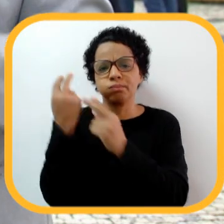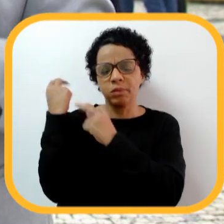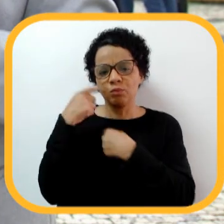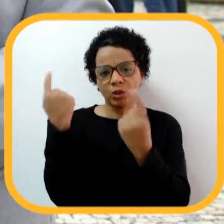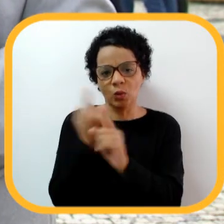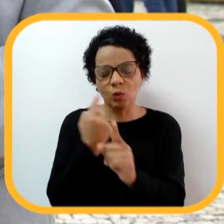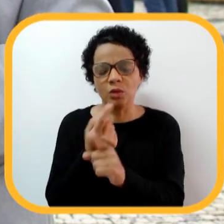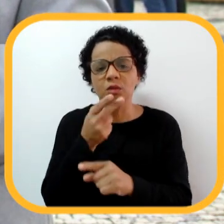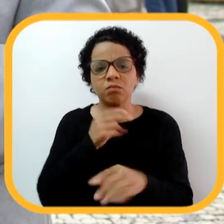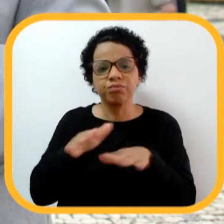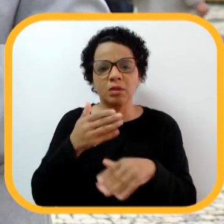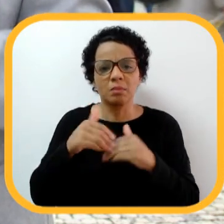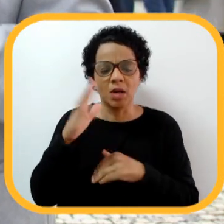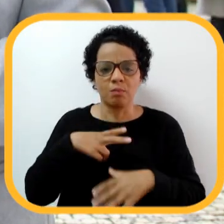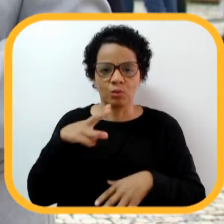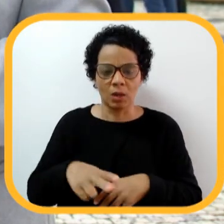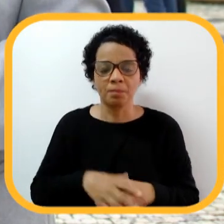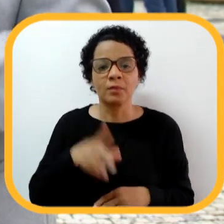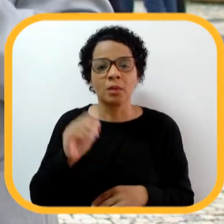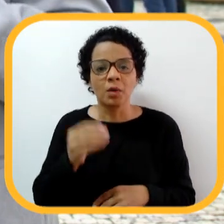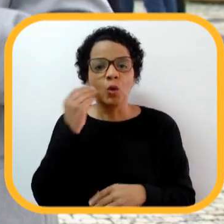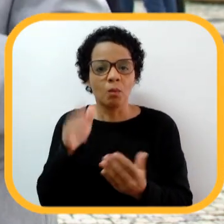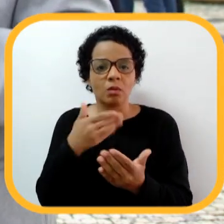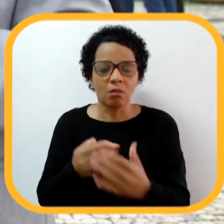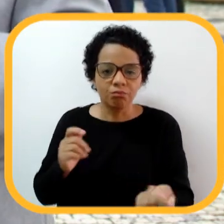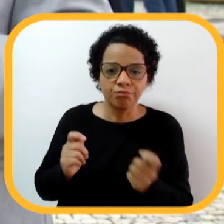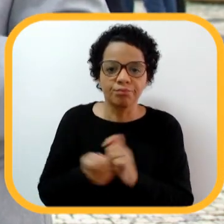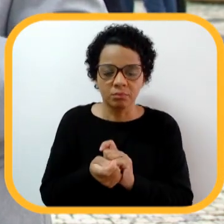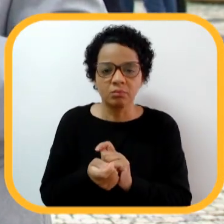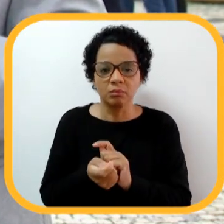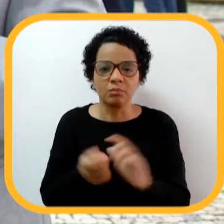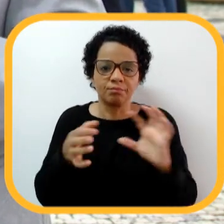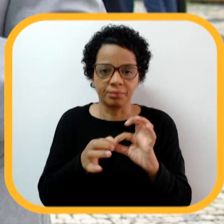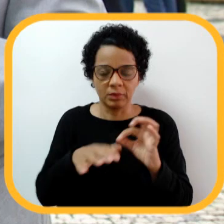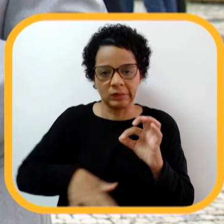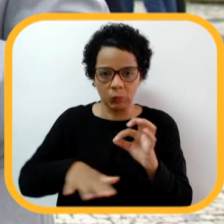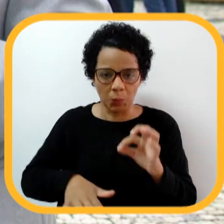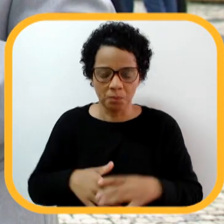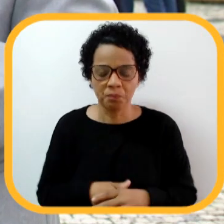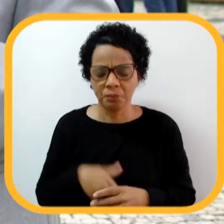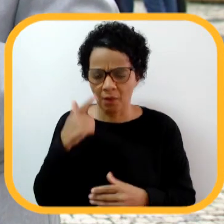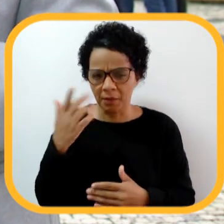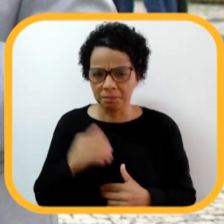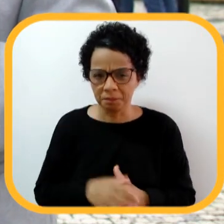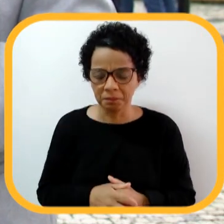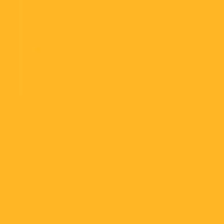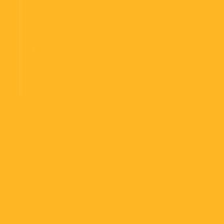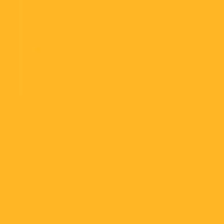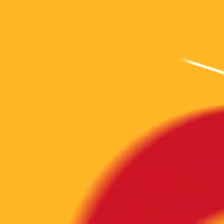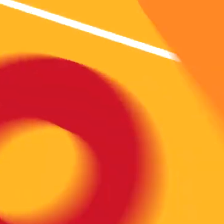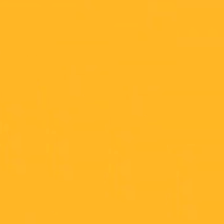os maiores abalos sísmicos já registados em Portugal e os fatores geológicos que nos tornam vulneráveis a este tipo de fenómenos. Ora